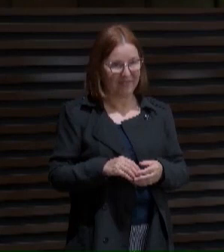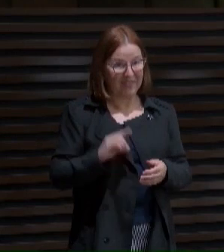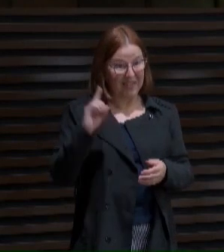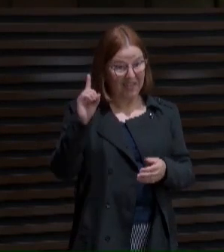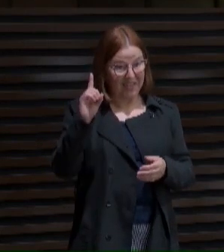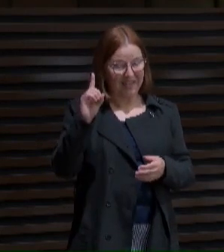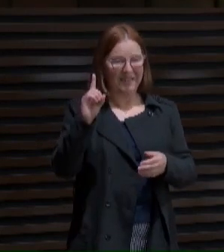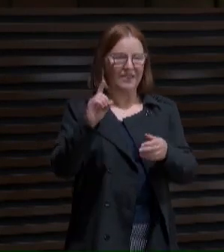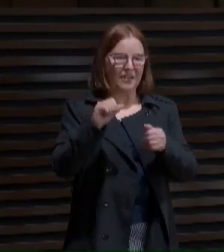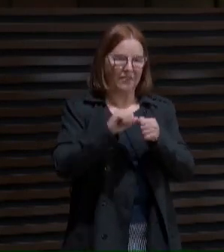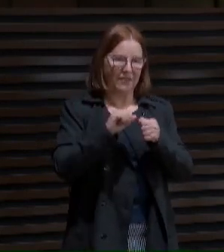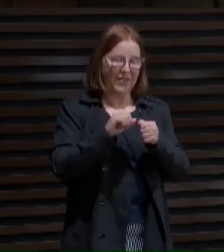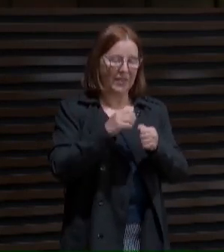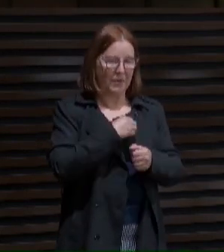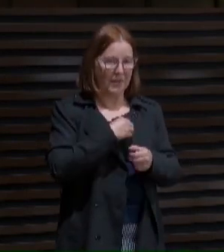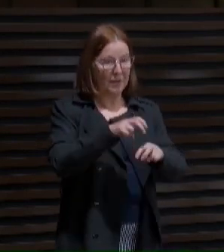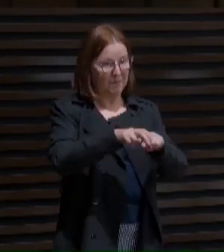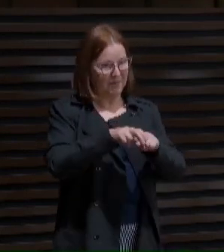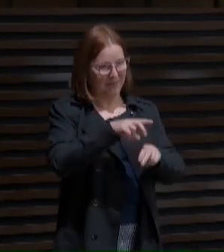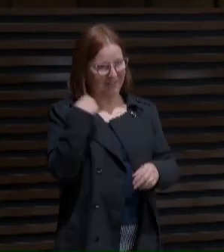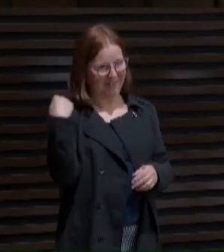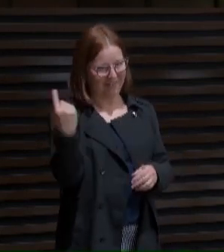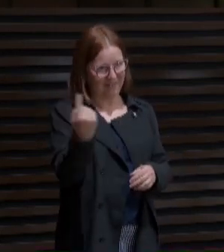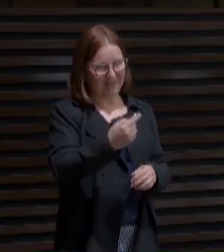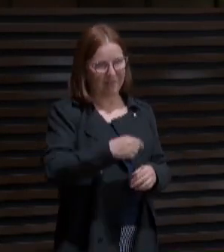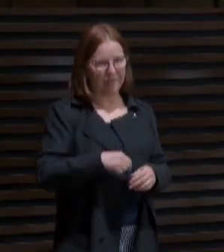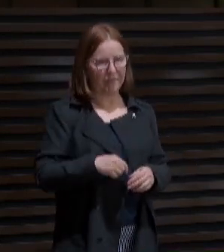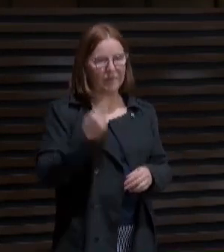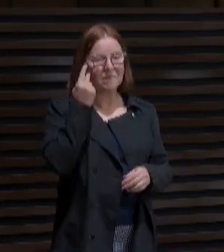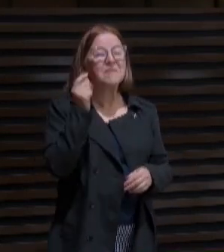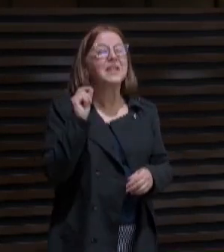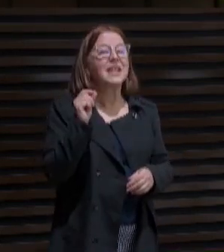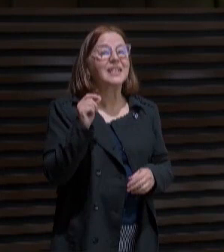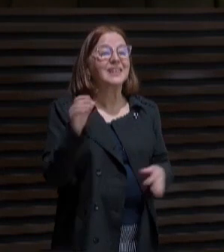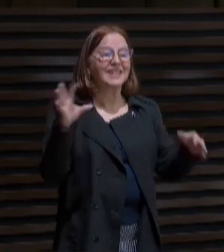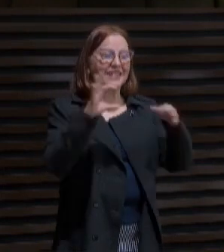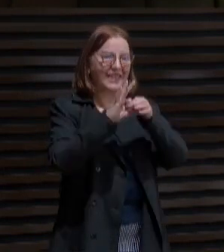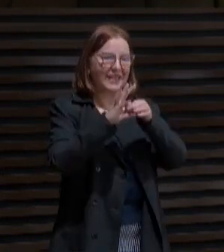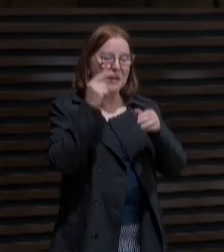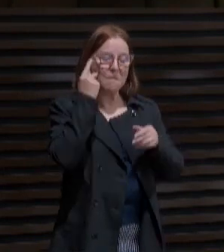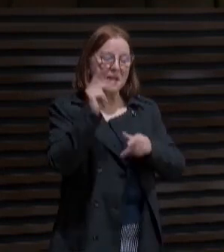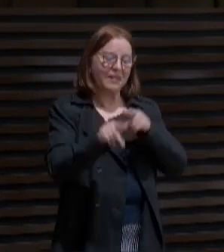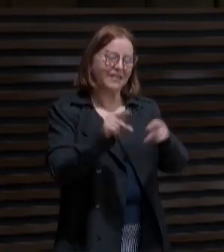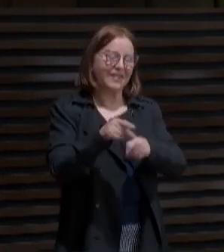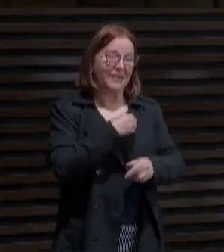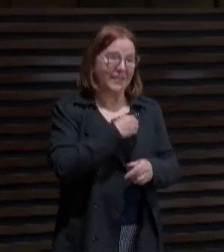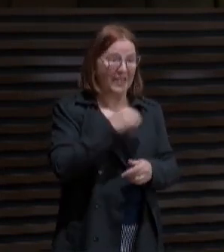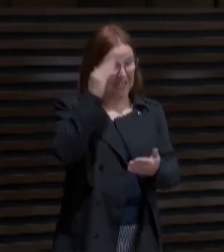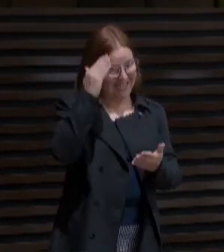pecado por nós. Para quem é feita a reconciliação? Para os pecadores que